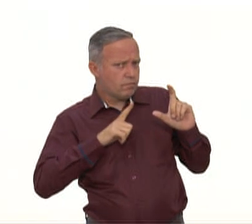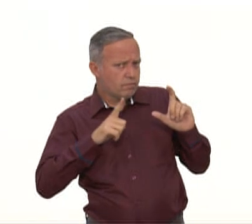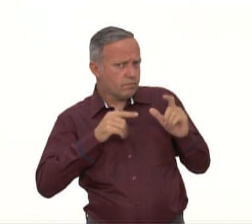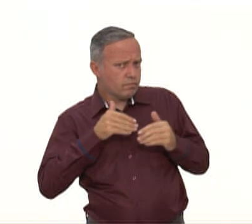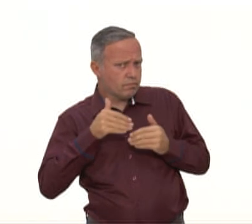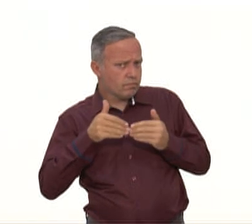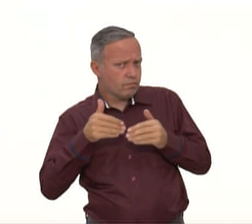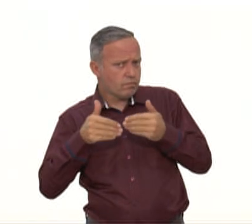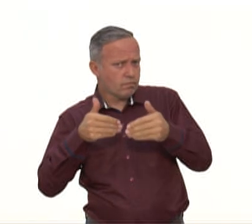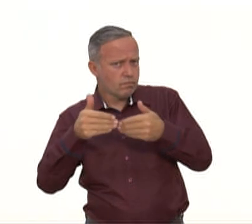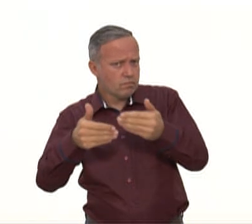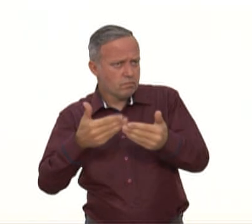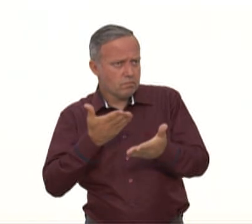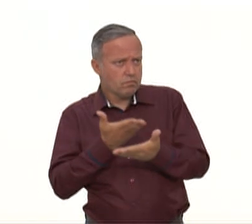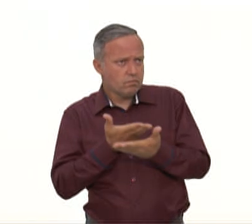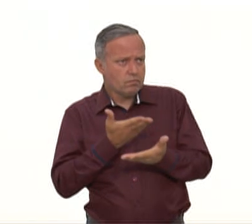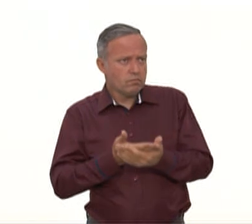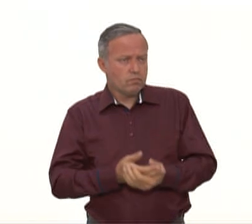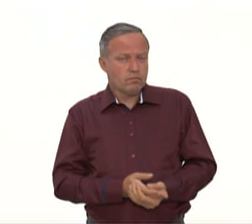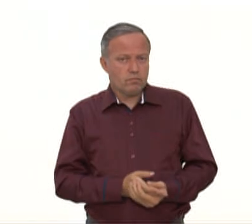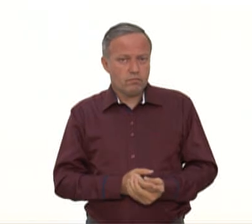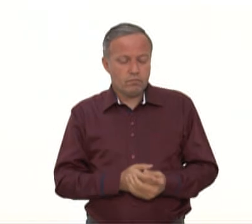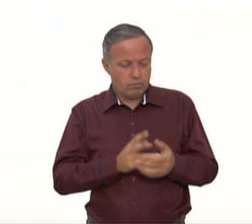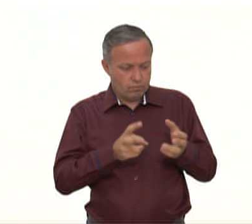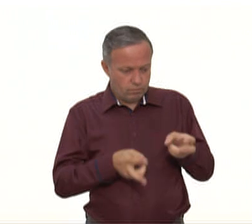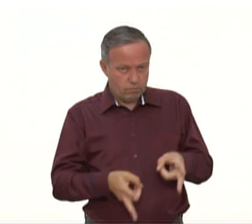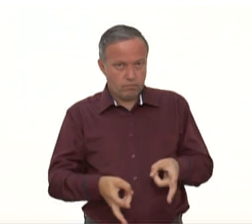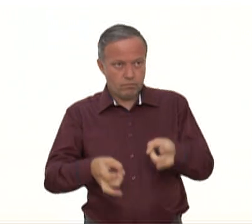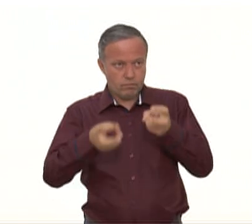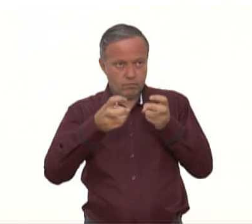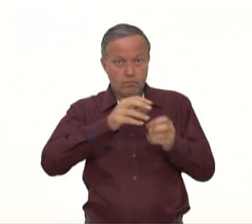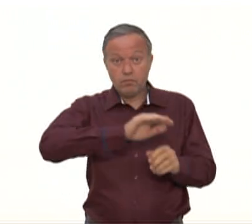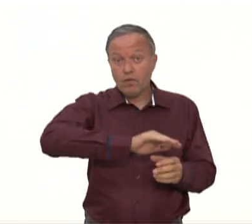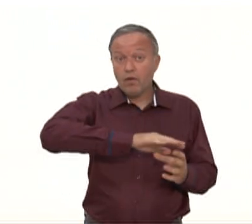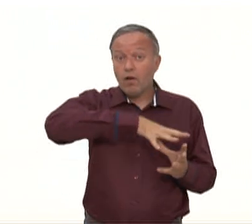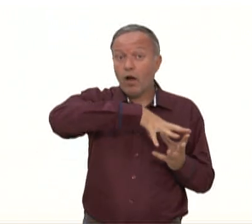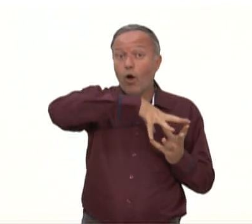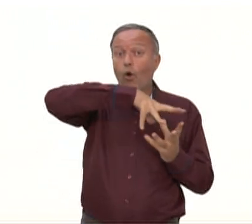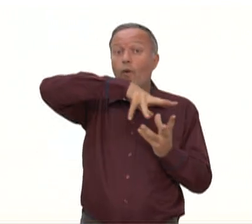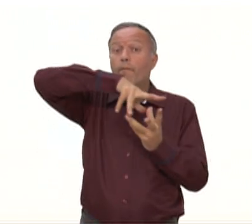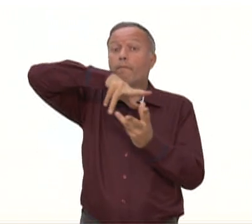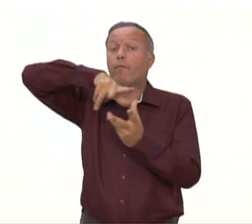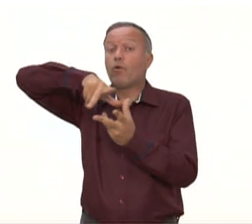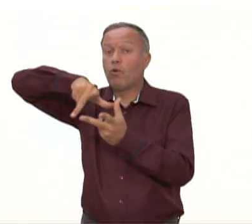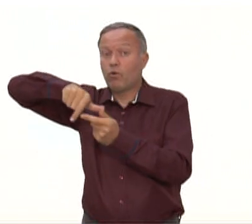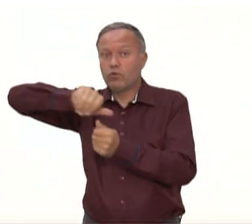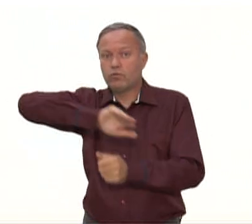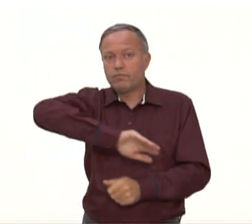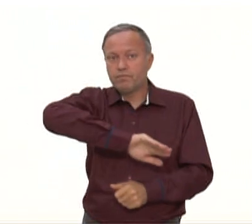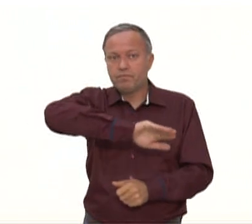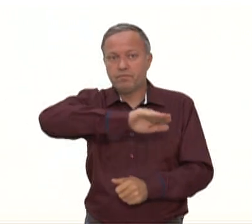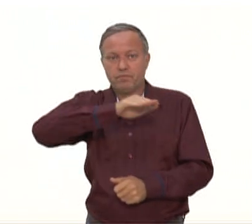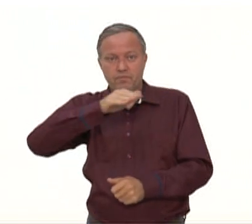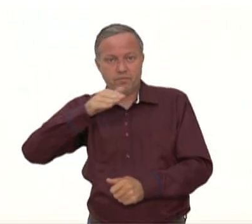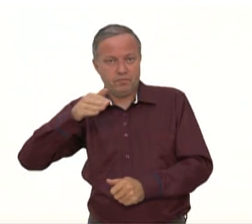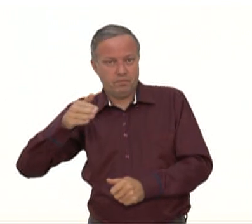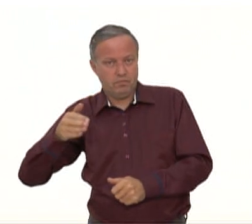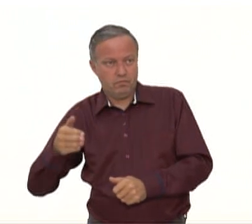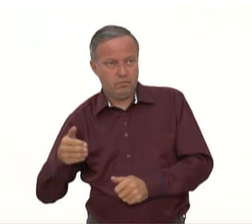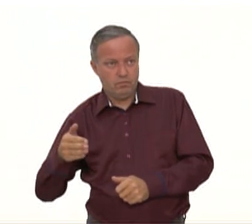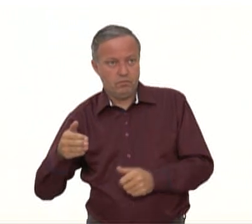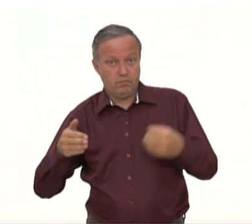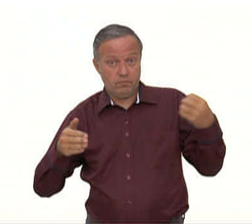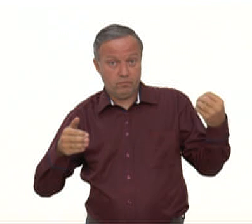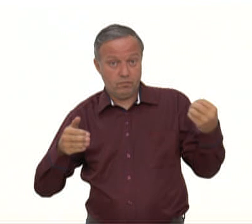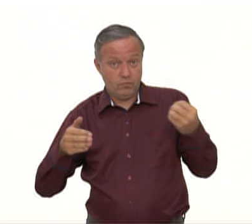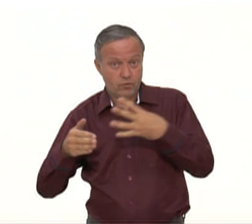ao longo dessa aula. Então, veja lá. Analise e faça apontamentos com elementos presentes na imagem sobre a